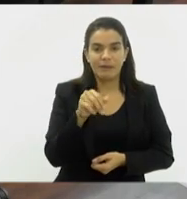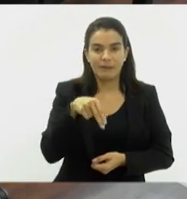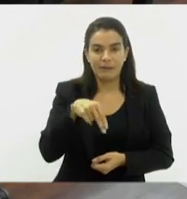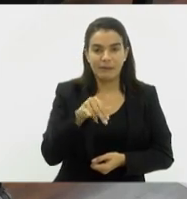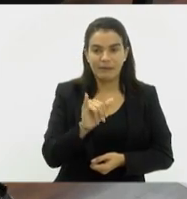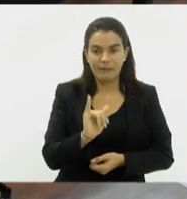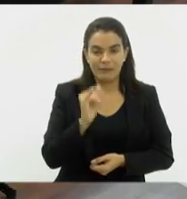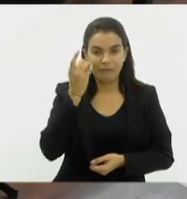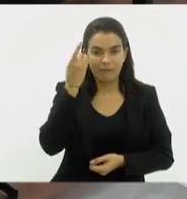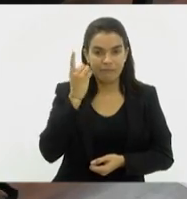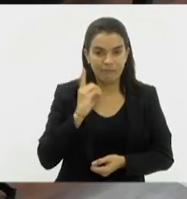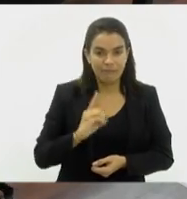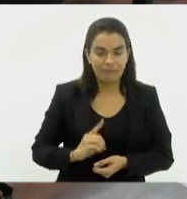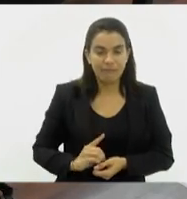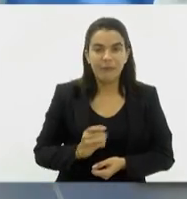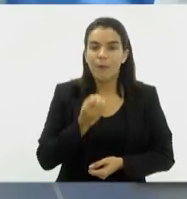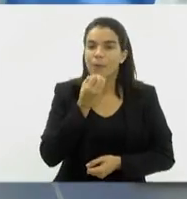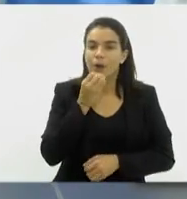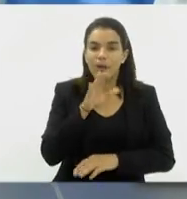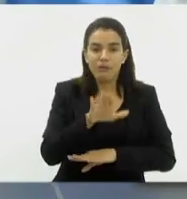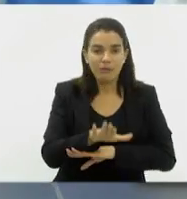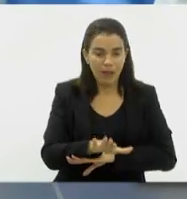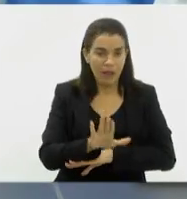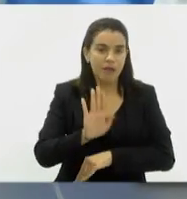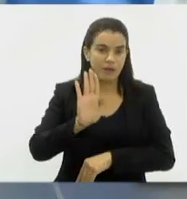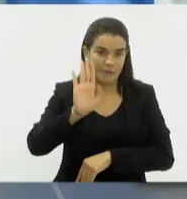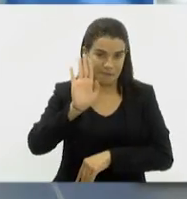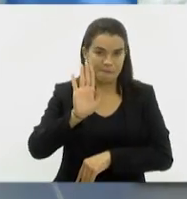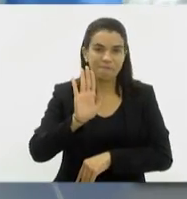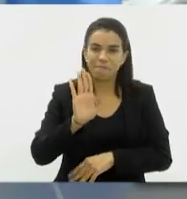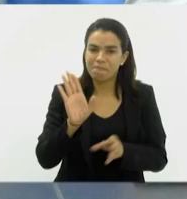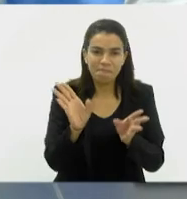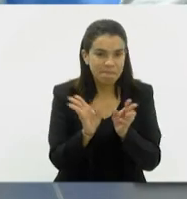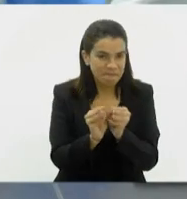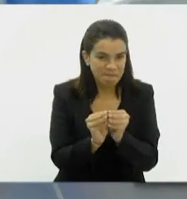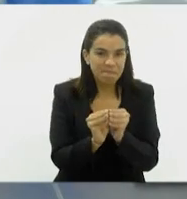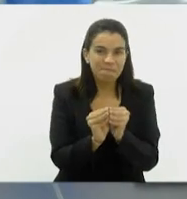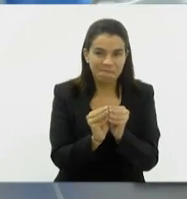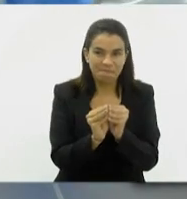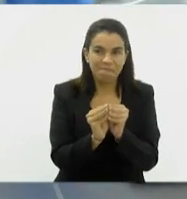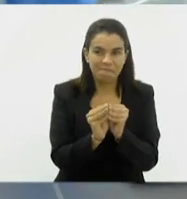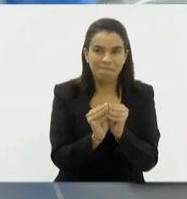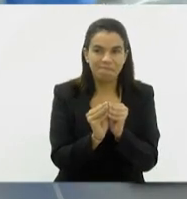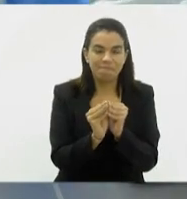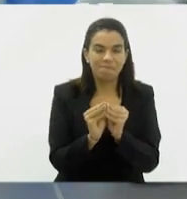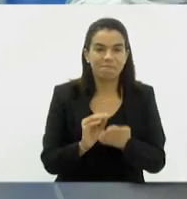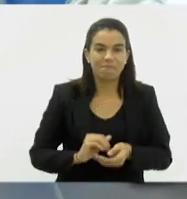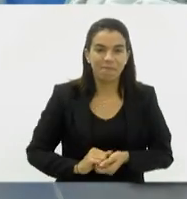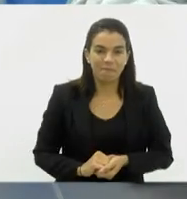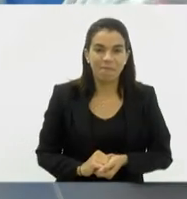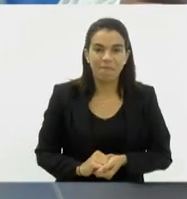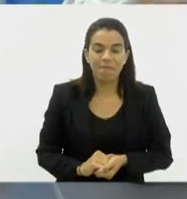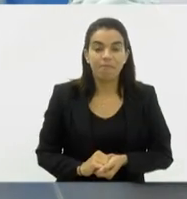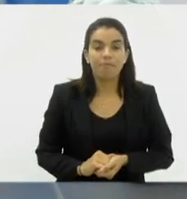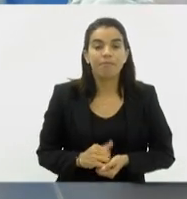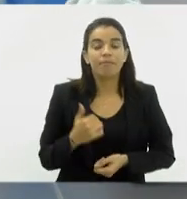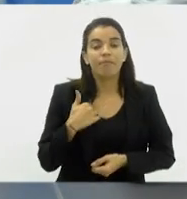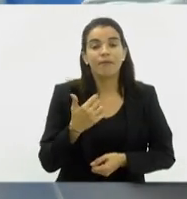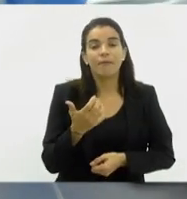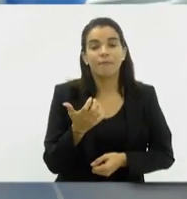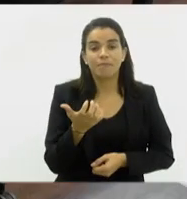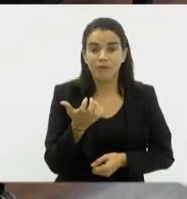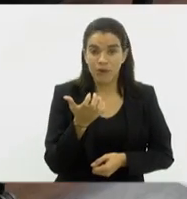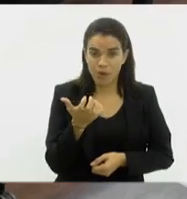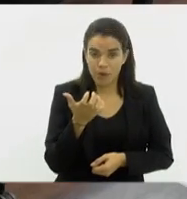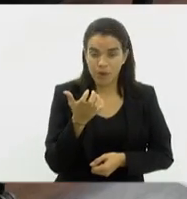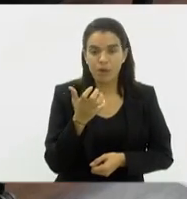balb Boa tarde é só uma questão de ordem também né mement boa tarde a todas todos e todos queria e no